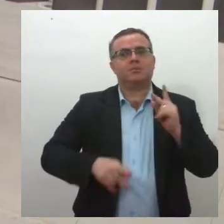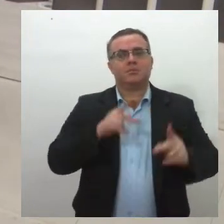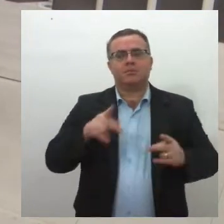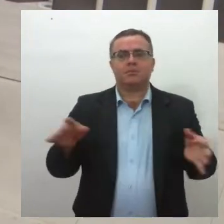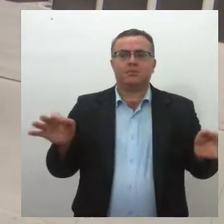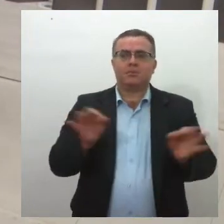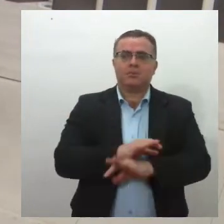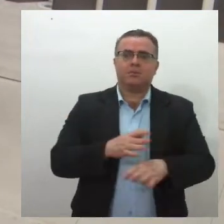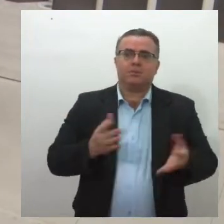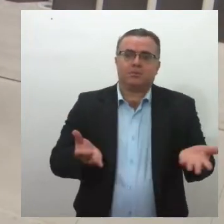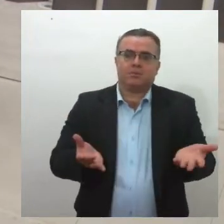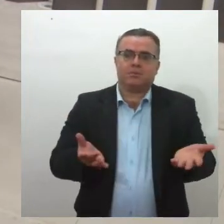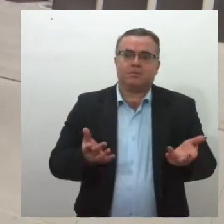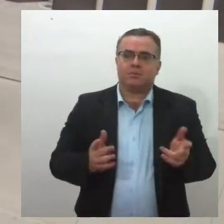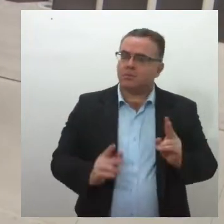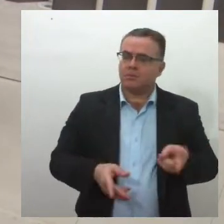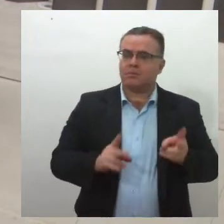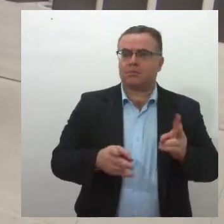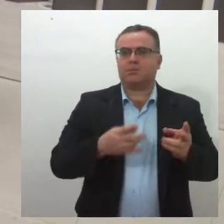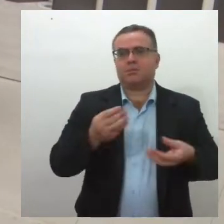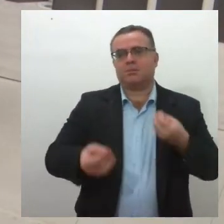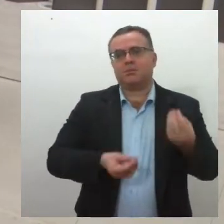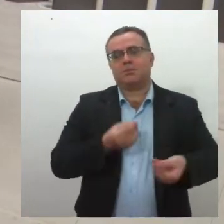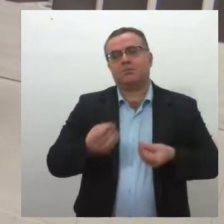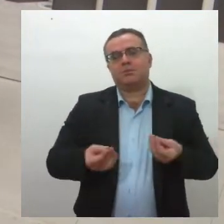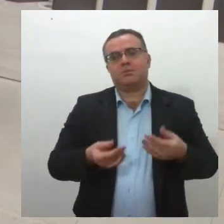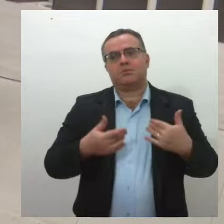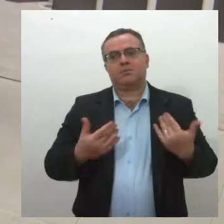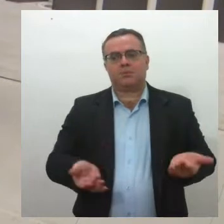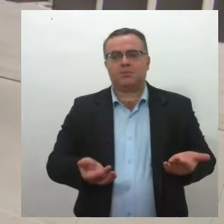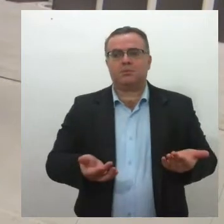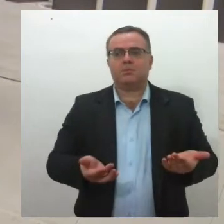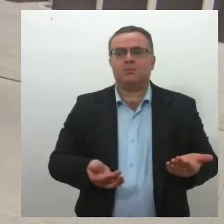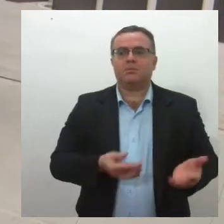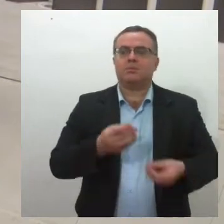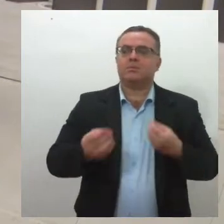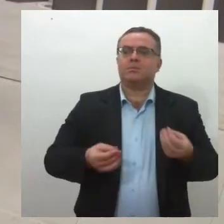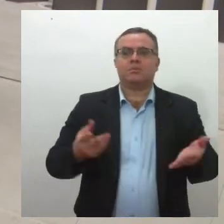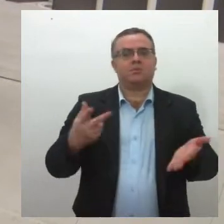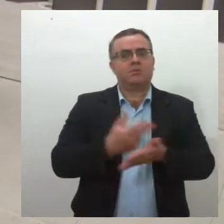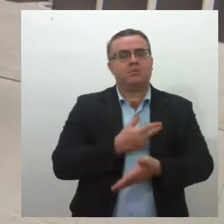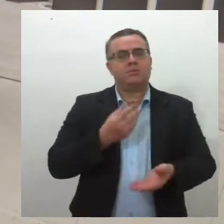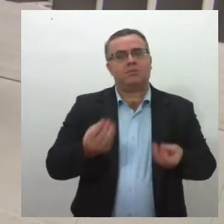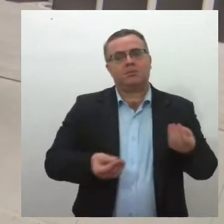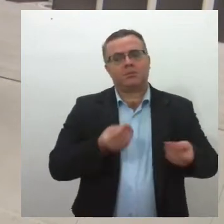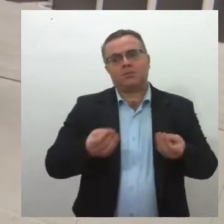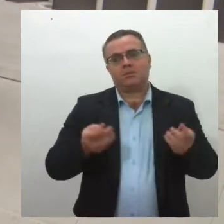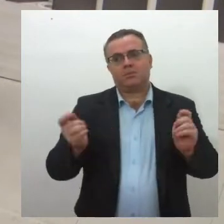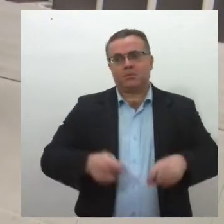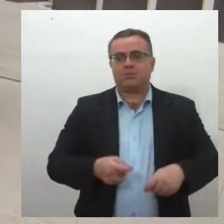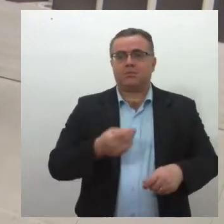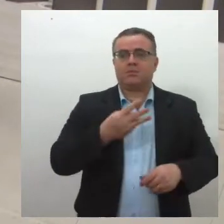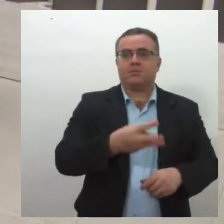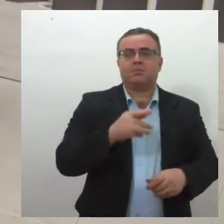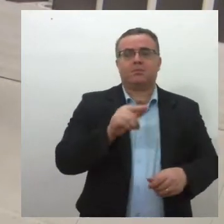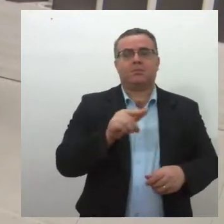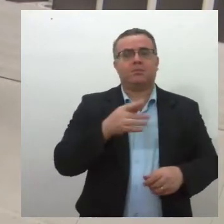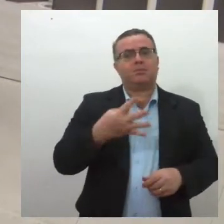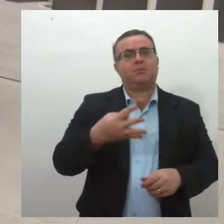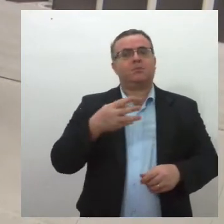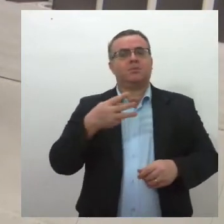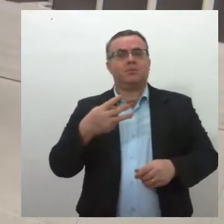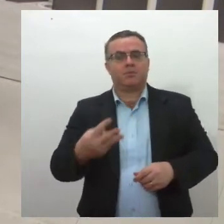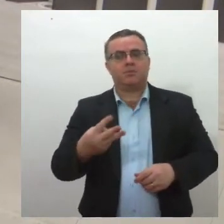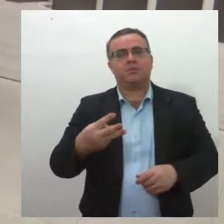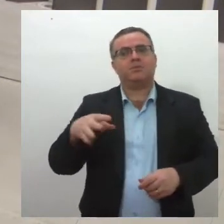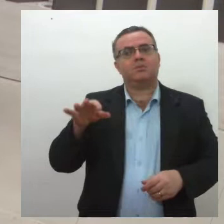Sim, é um dos maiores juros do mundo, se não o maior. É como eu falei aqui, em algumas situações, ultrapassa 343% ao ano.